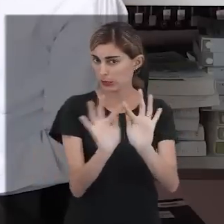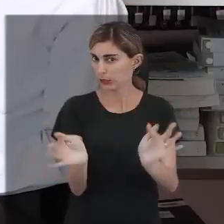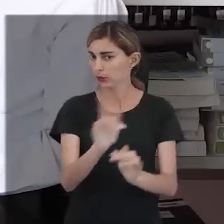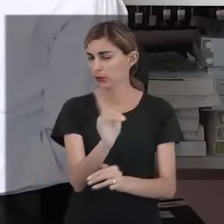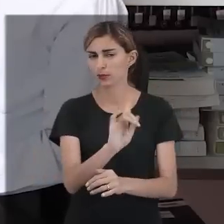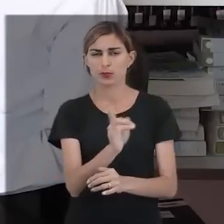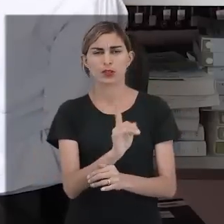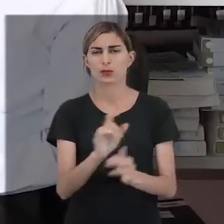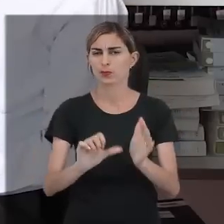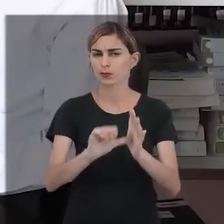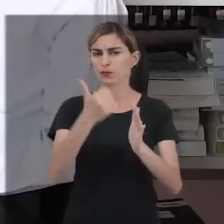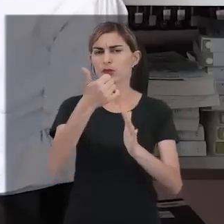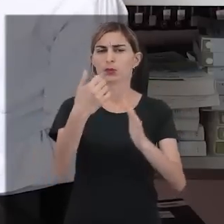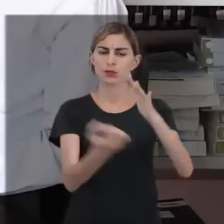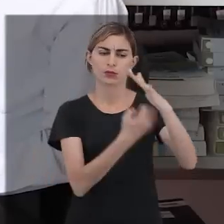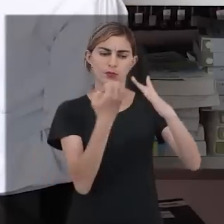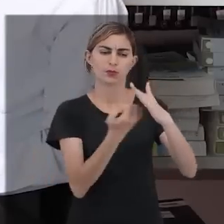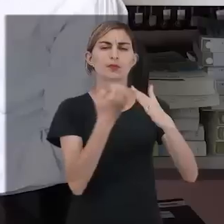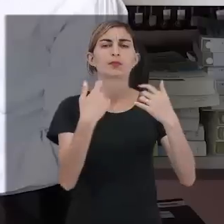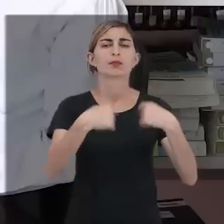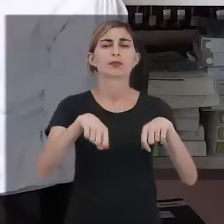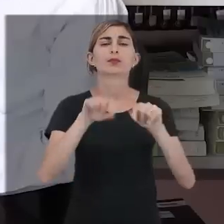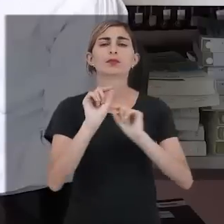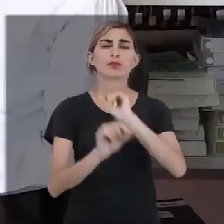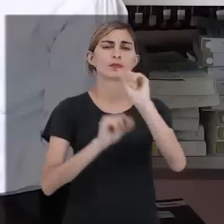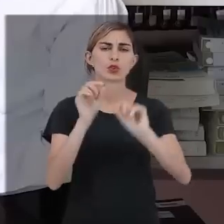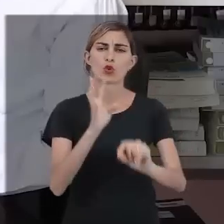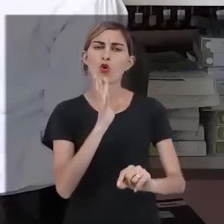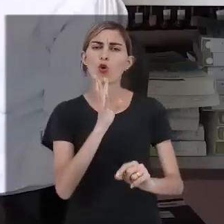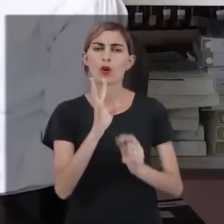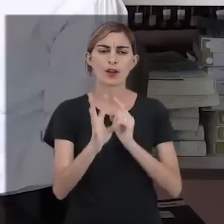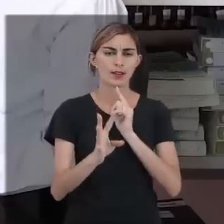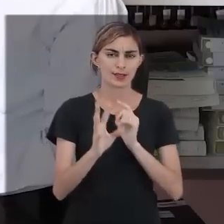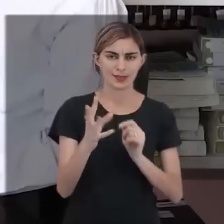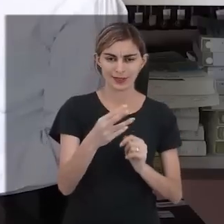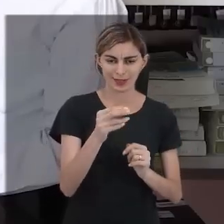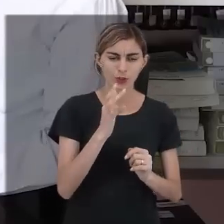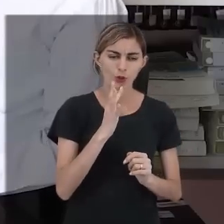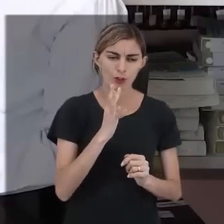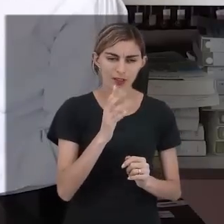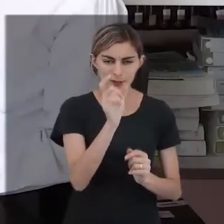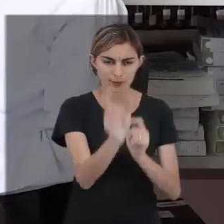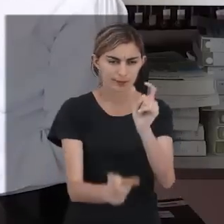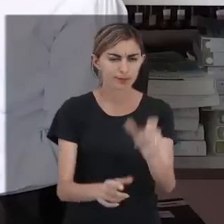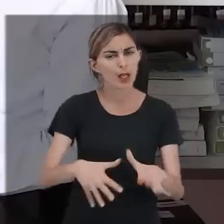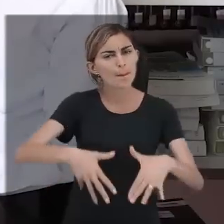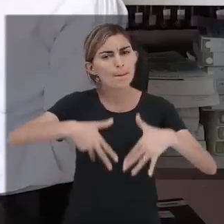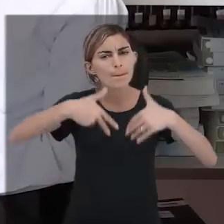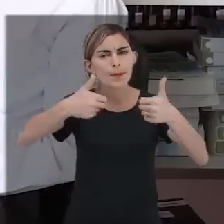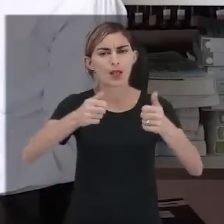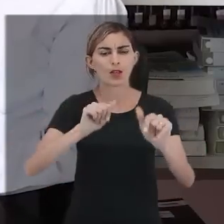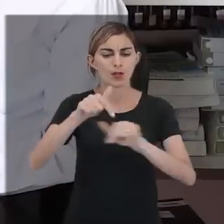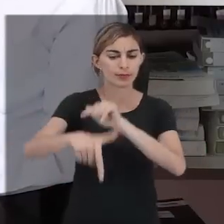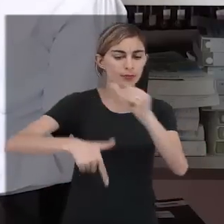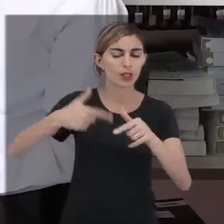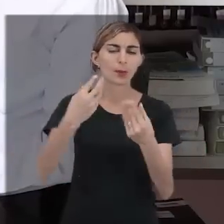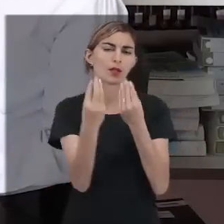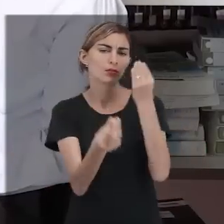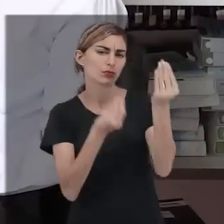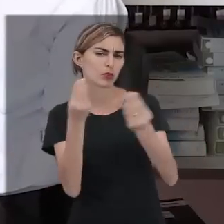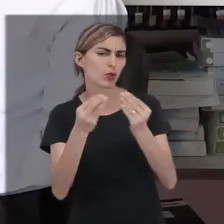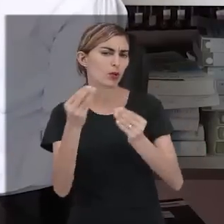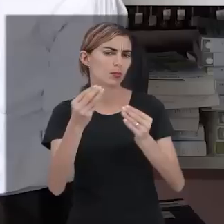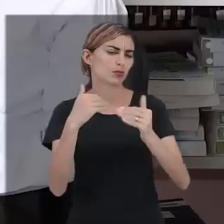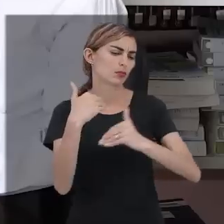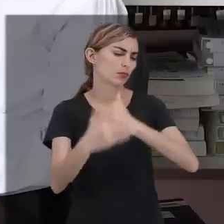simples, primeiro a empresa ela tem que o quê? Ela tem que conhecer os seus processos, verificar qual a melhor forma de conduzir uma atividade, um